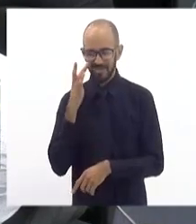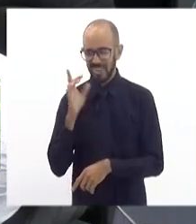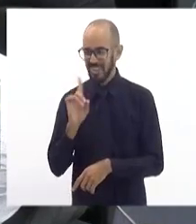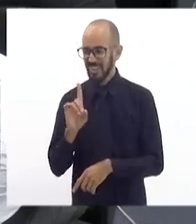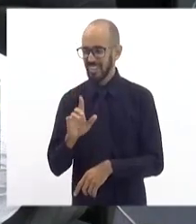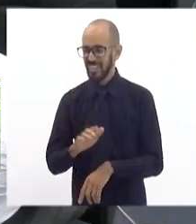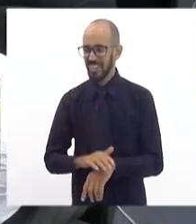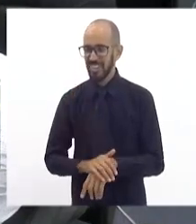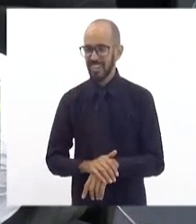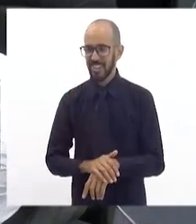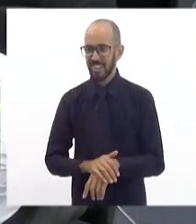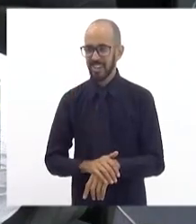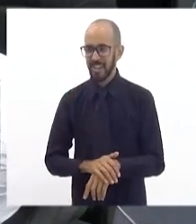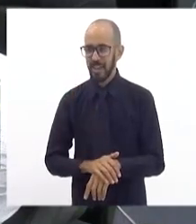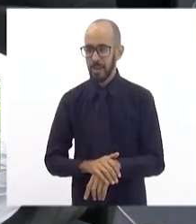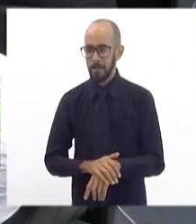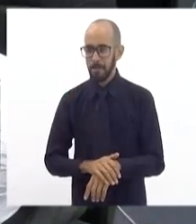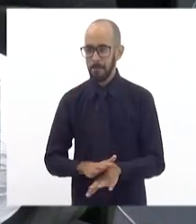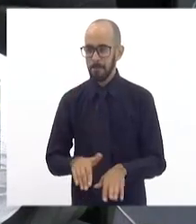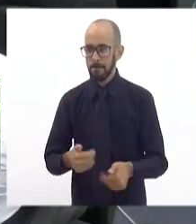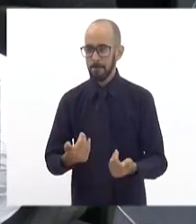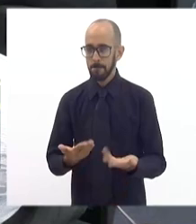é primeiro